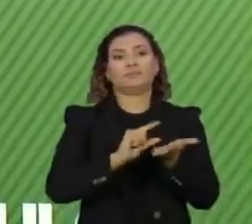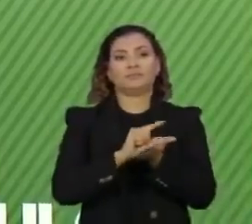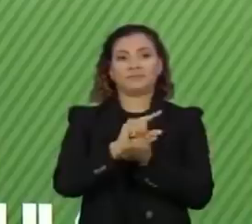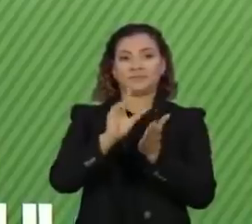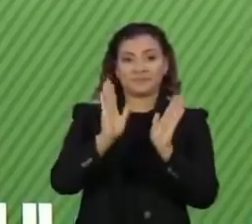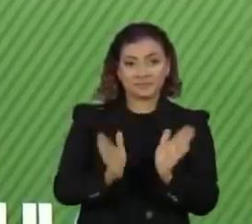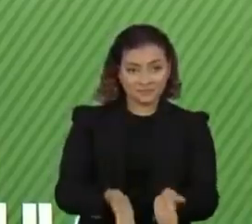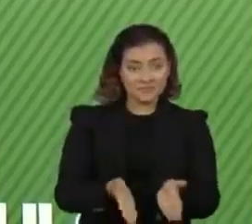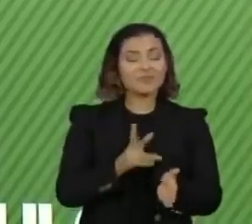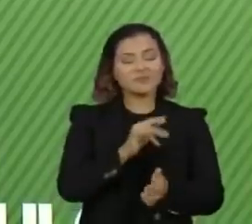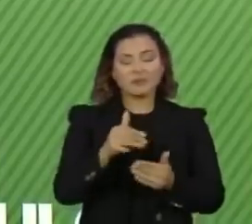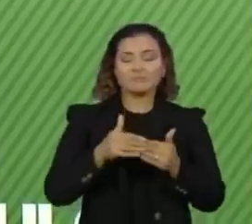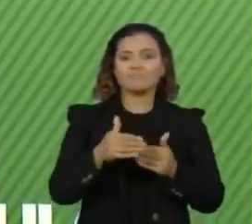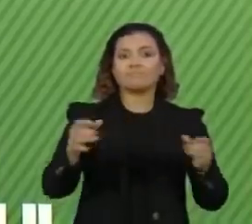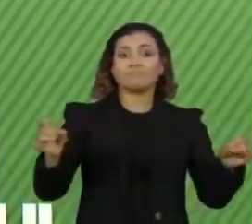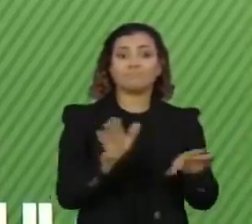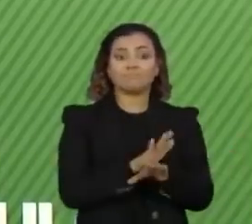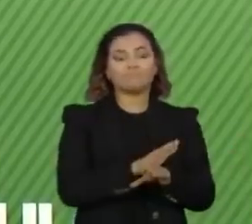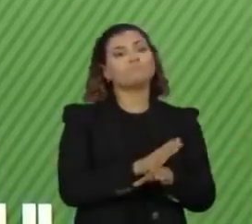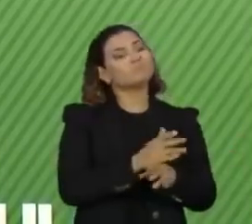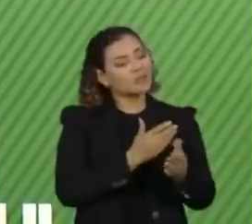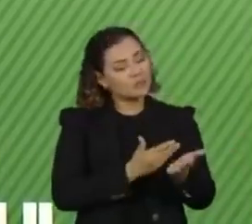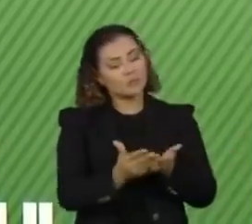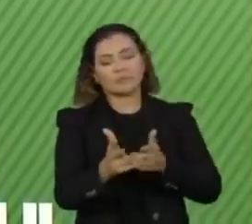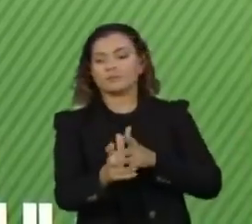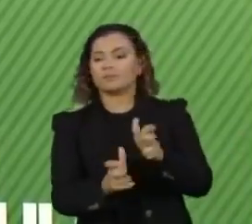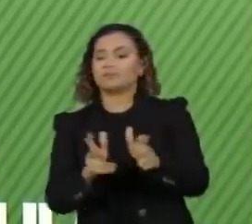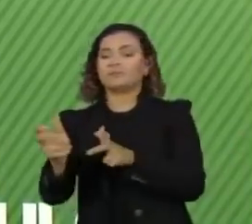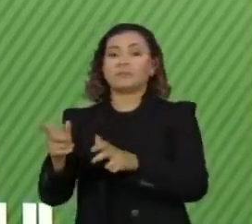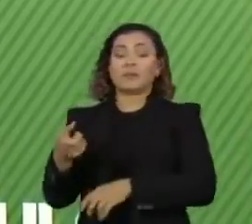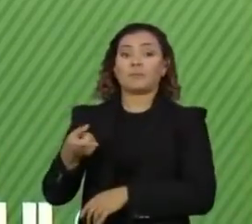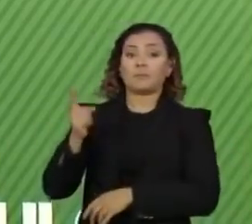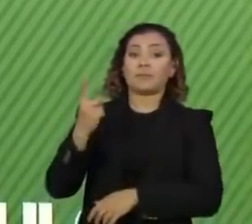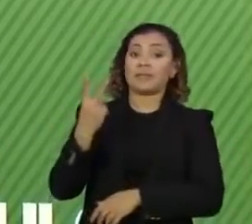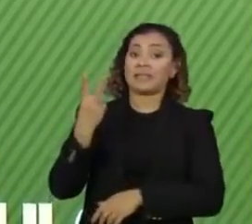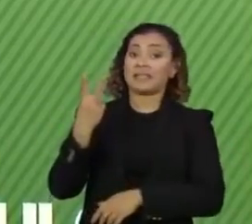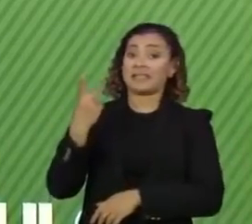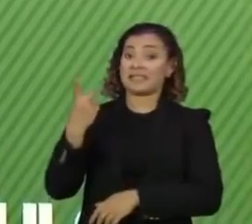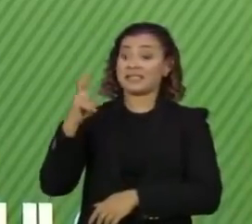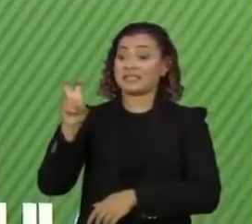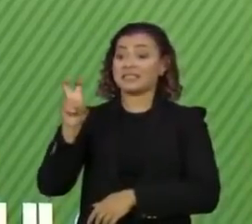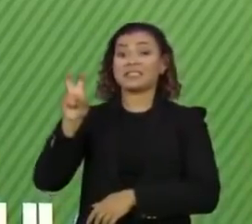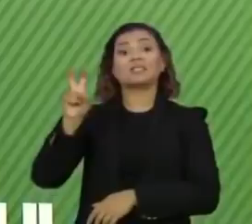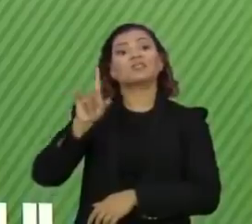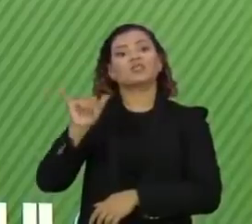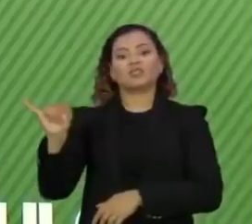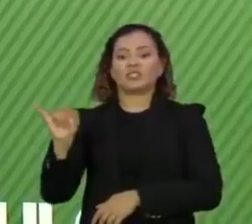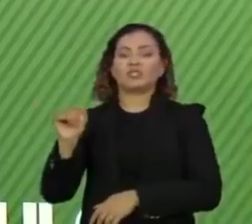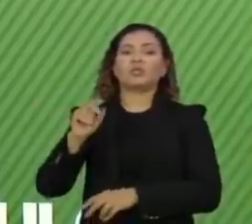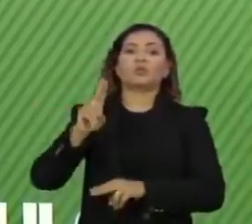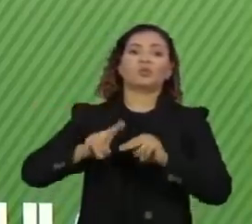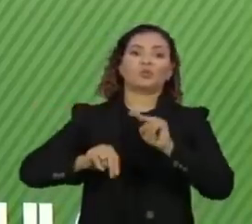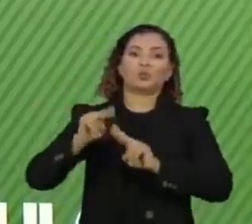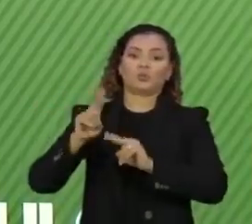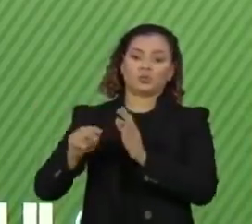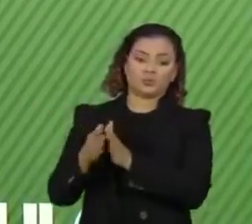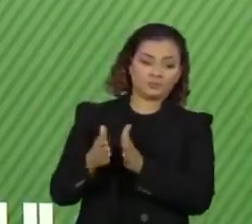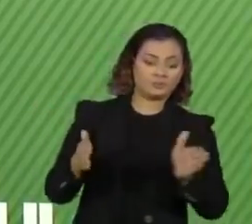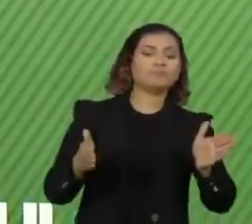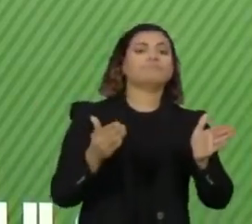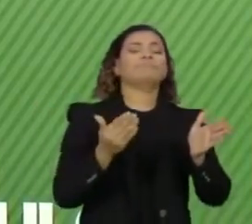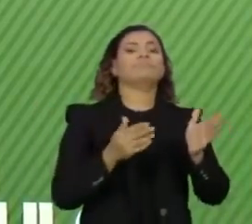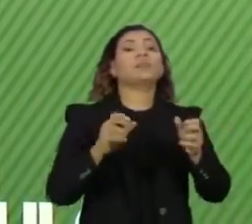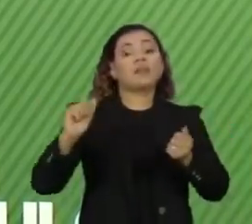da vacina pronta para o uso já na primeira quinzena de junho. quando o processo de